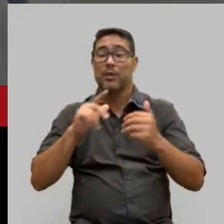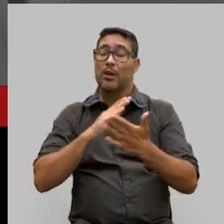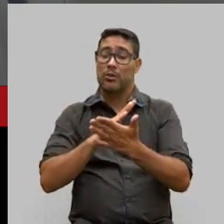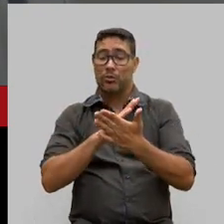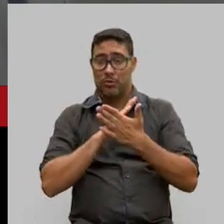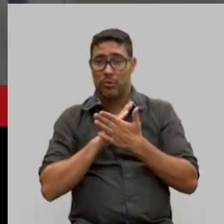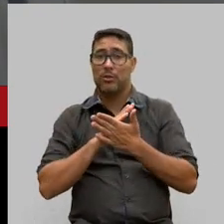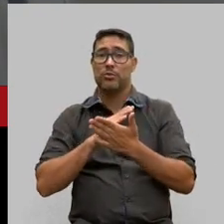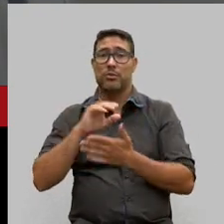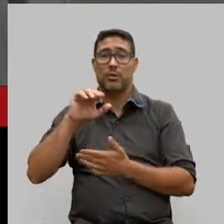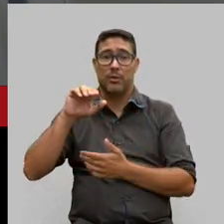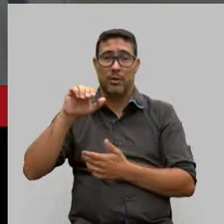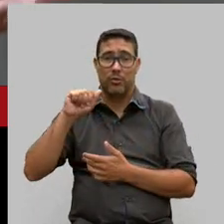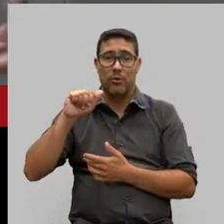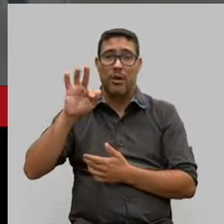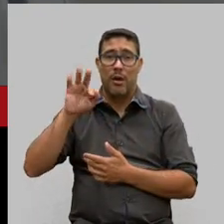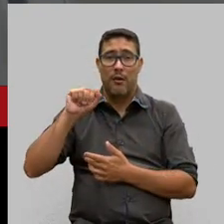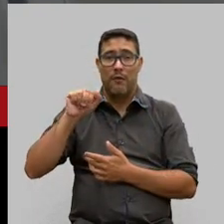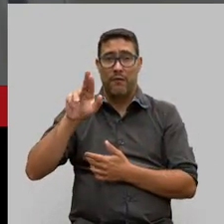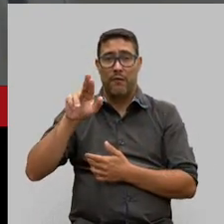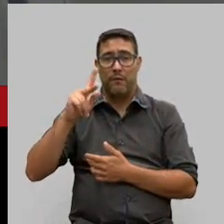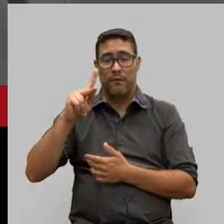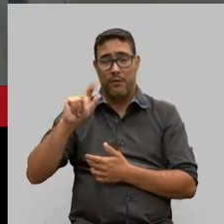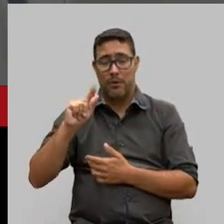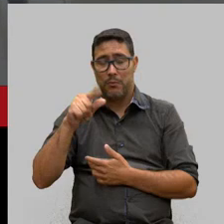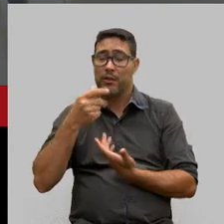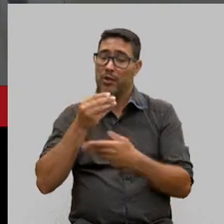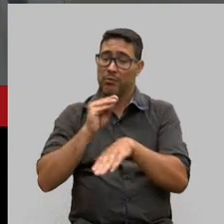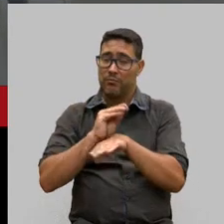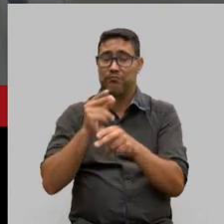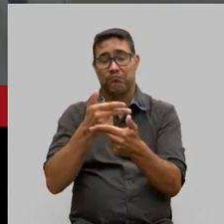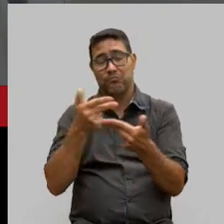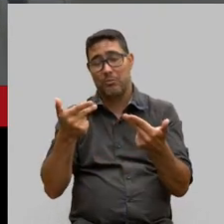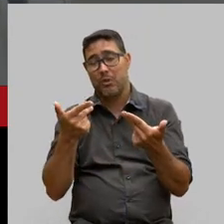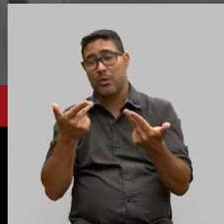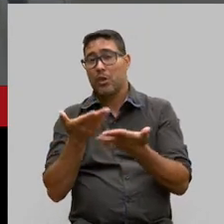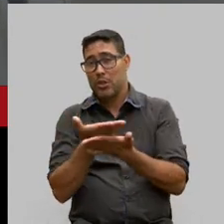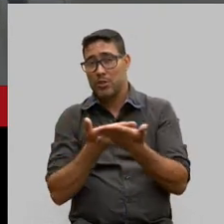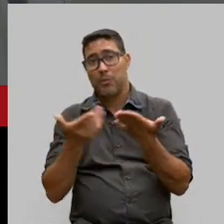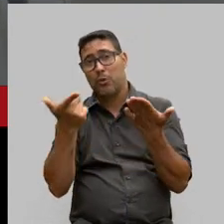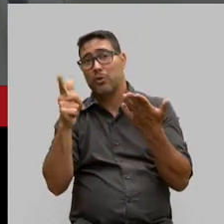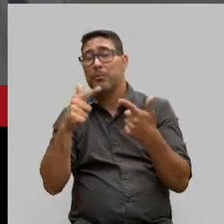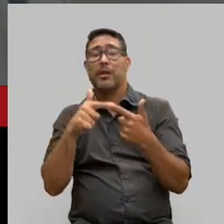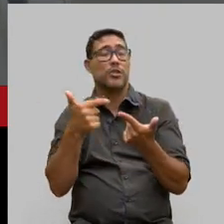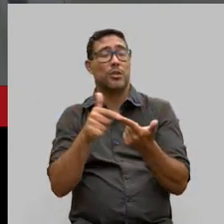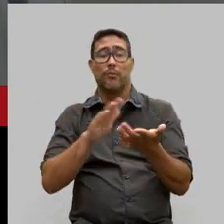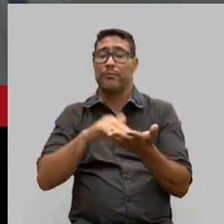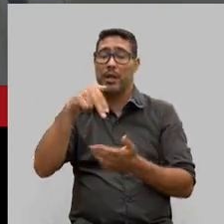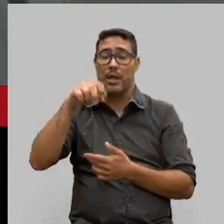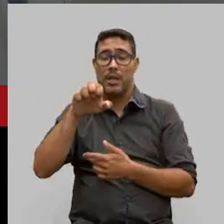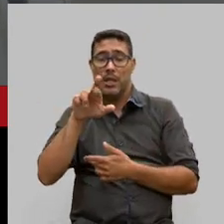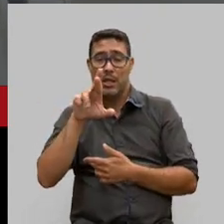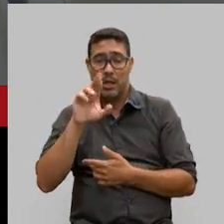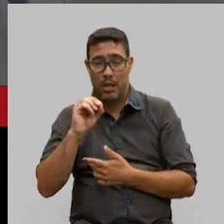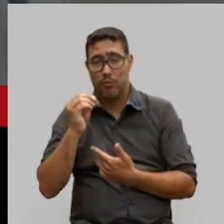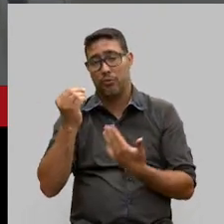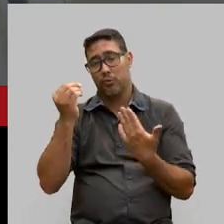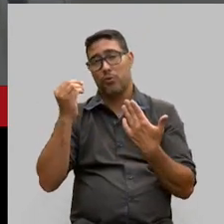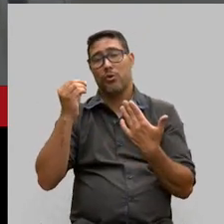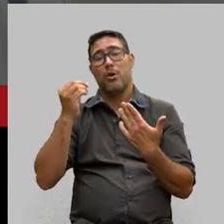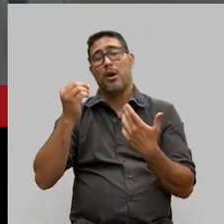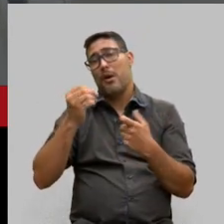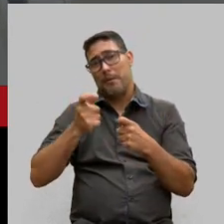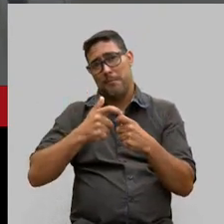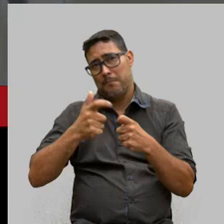a fpa dando um atendimento ou outro mas nós não temos um neuropediatra o atendimento de um de um